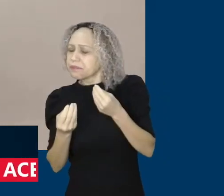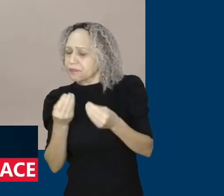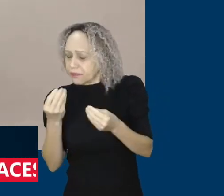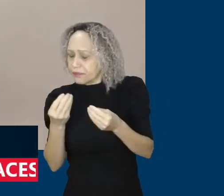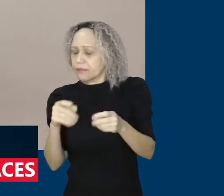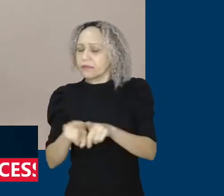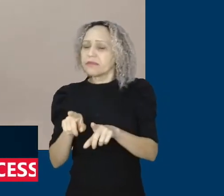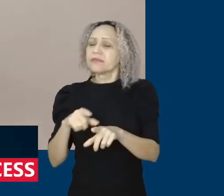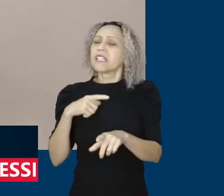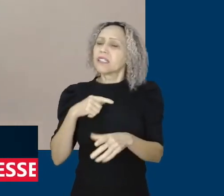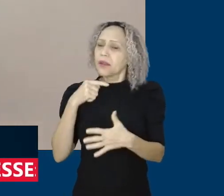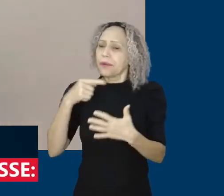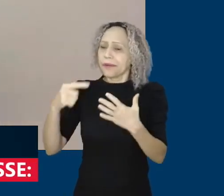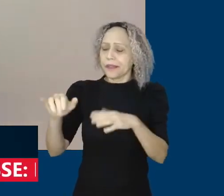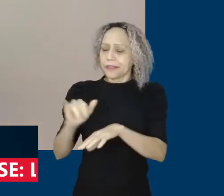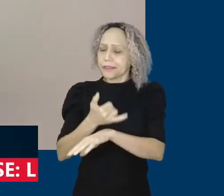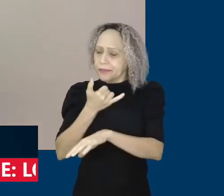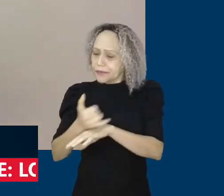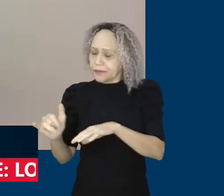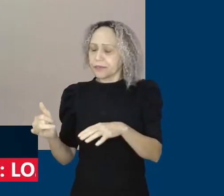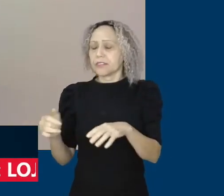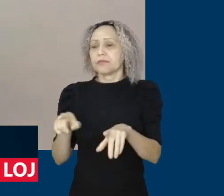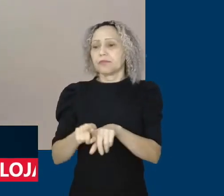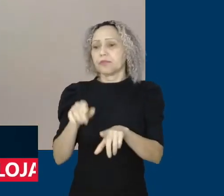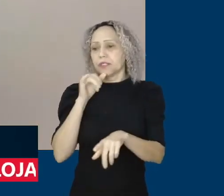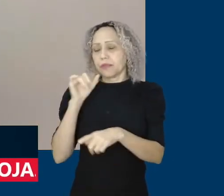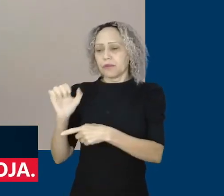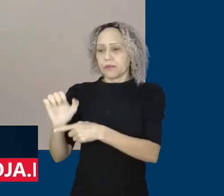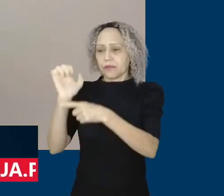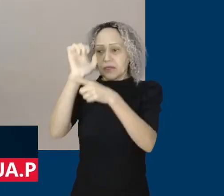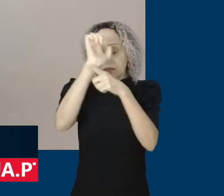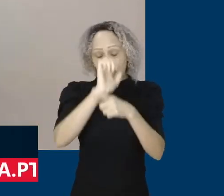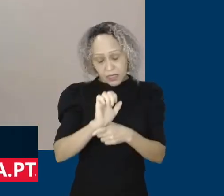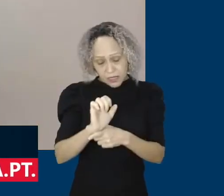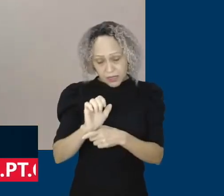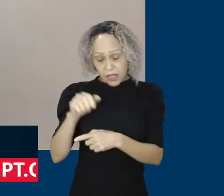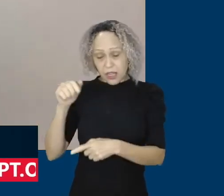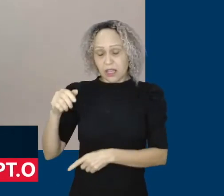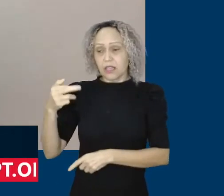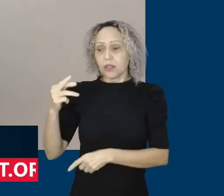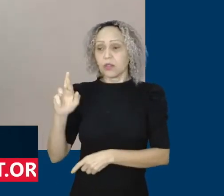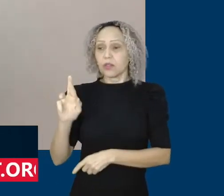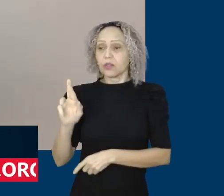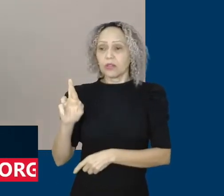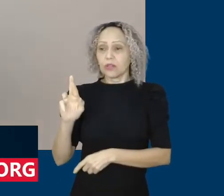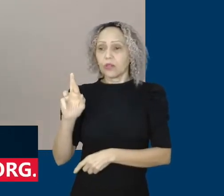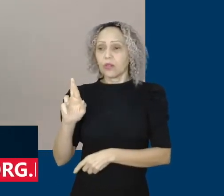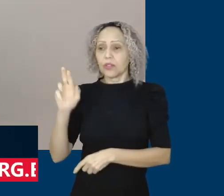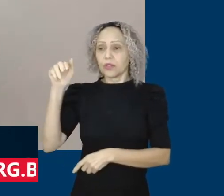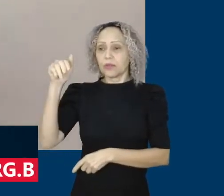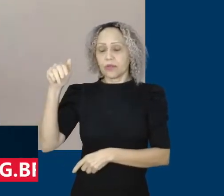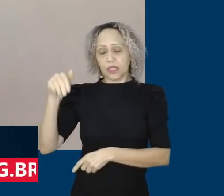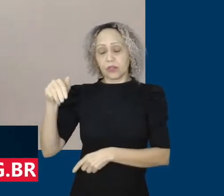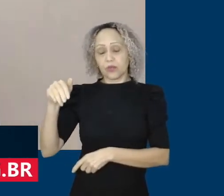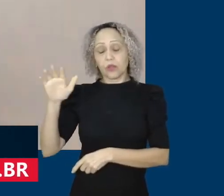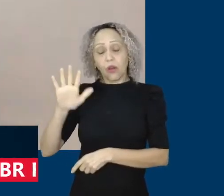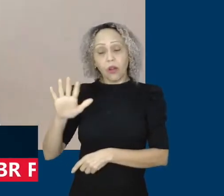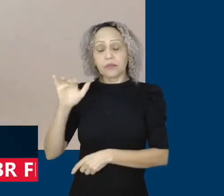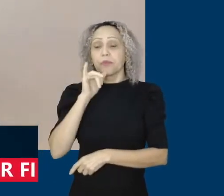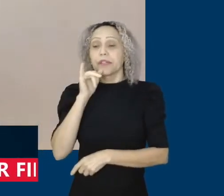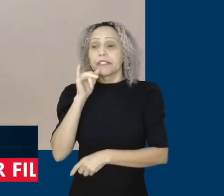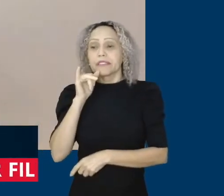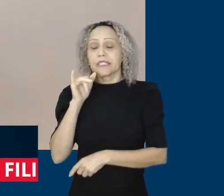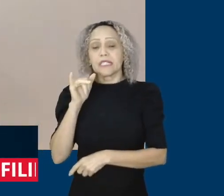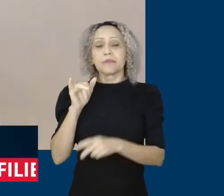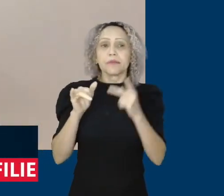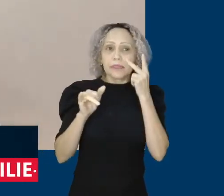essa área também nos estados. Aqui no Rio Grande do Norte mesmo, nós temos iniciativa na Assembleia Legislativa, temos no Ceará. Enfim, eu acho que vai